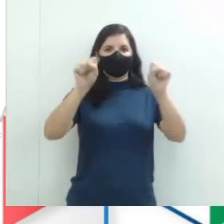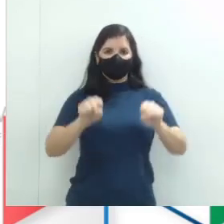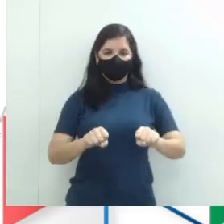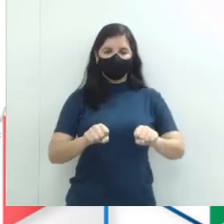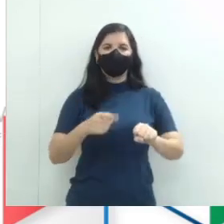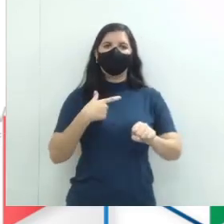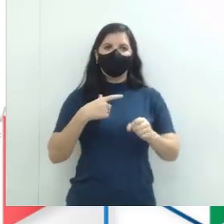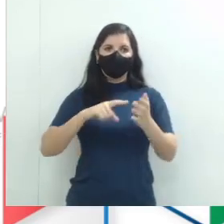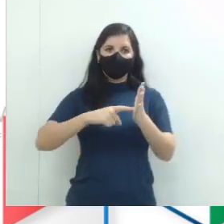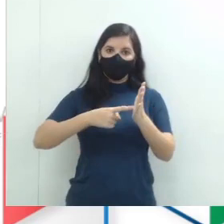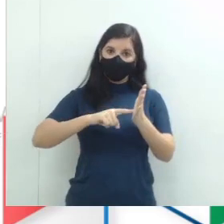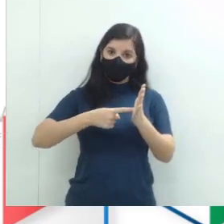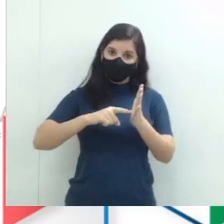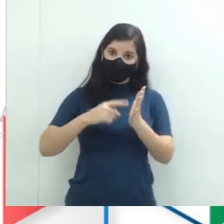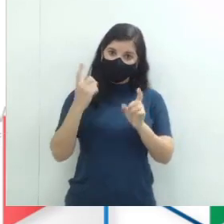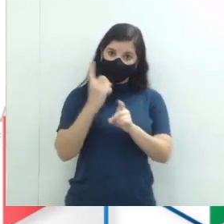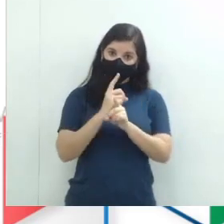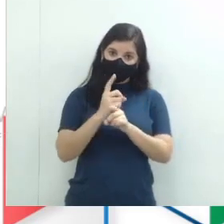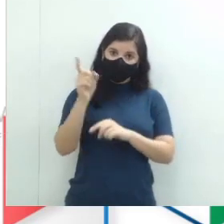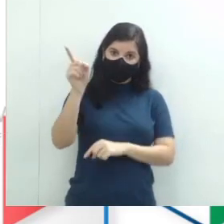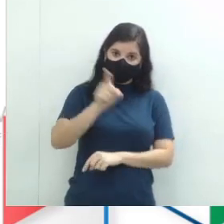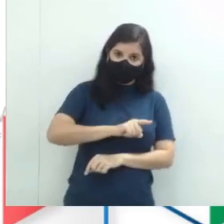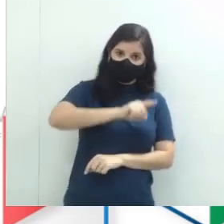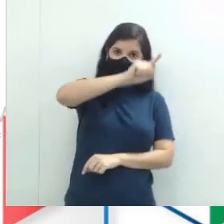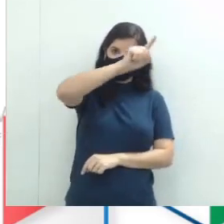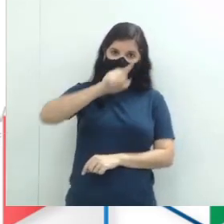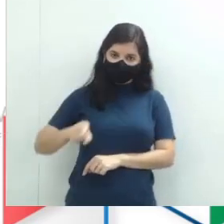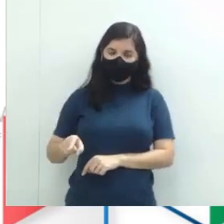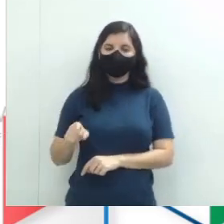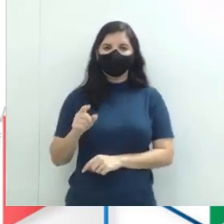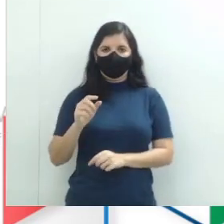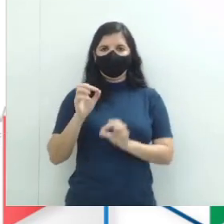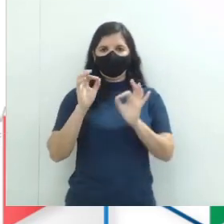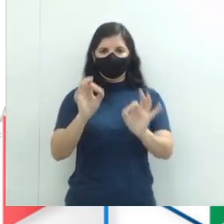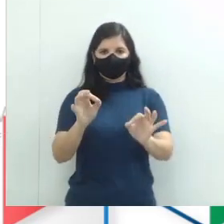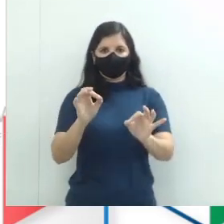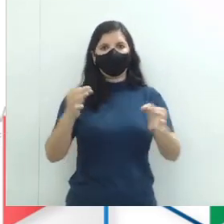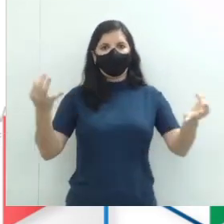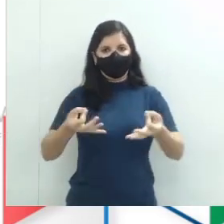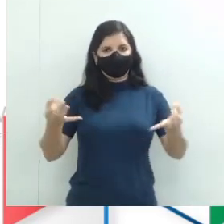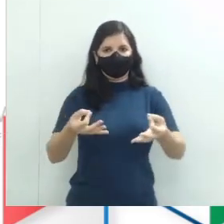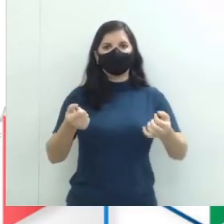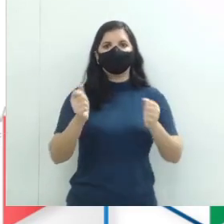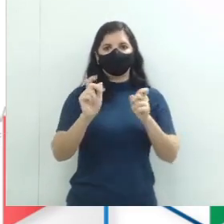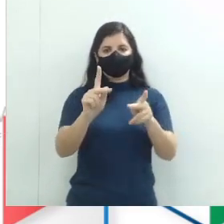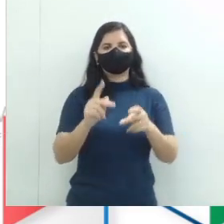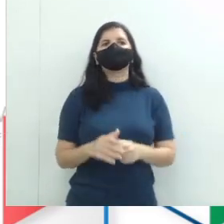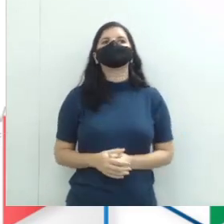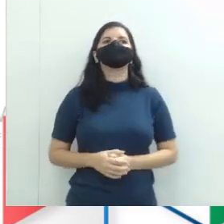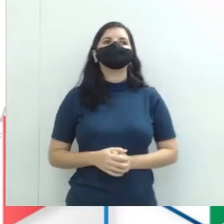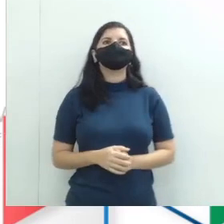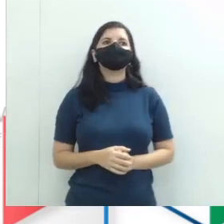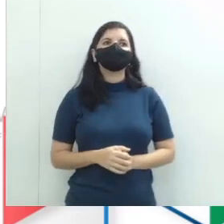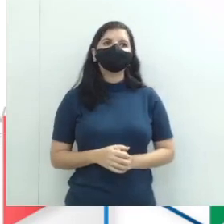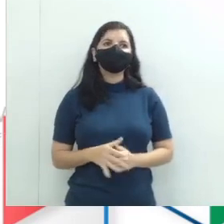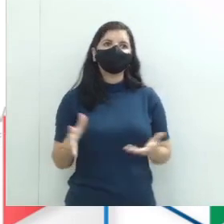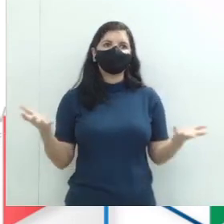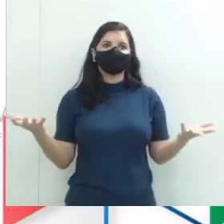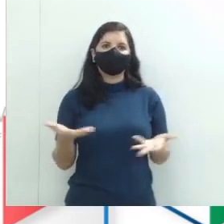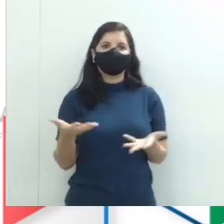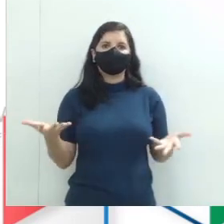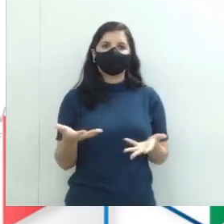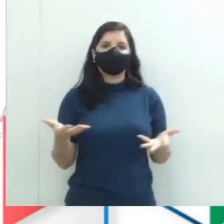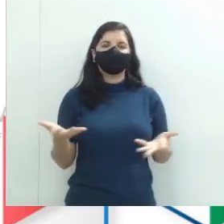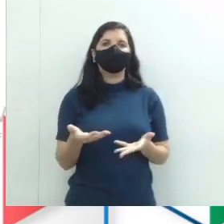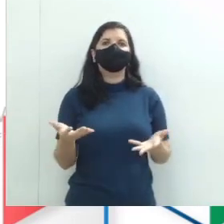é esse ponto de encontro das duas retas no plano cartesiano. Perfeito, exatamente isso. Tá bom? Agora a gente vai